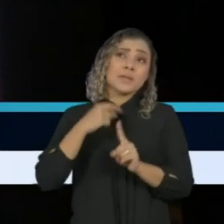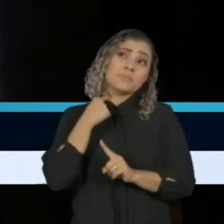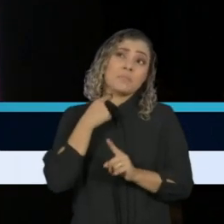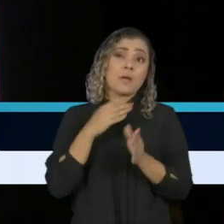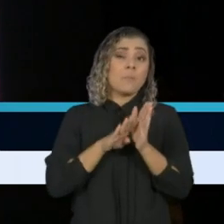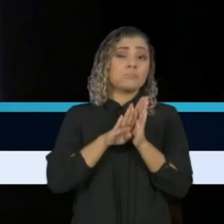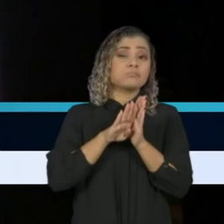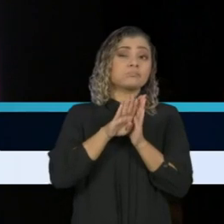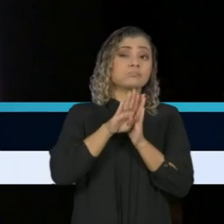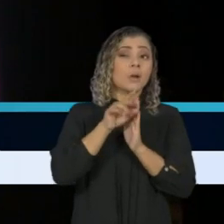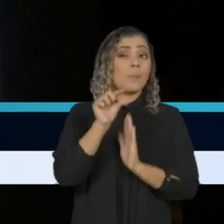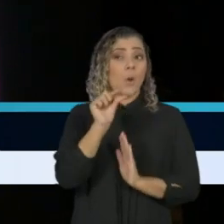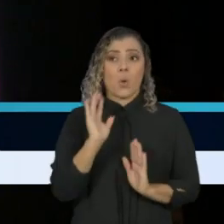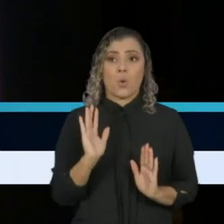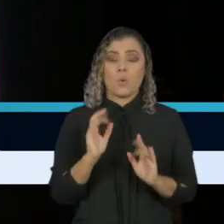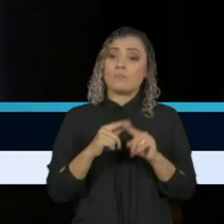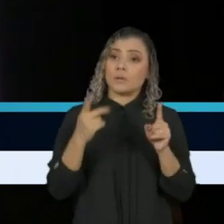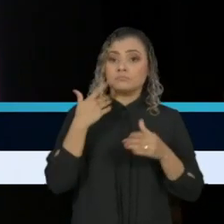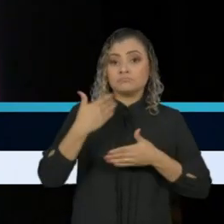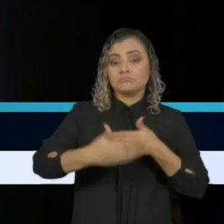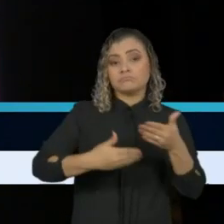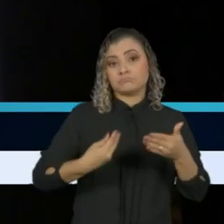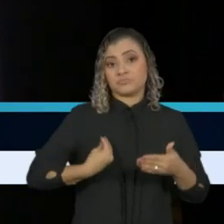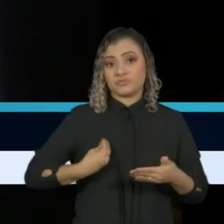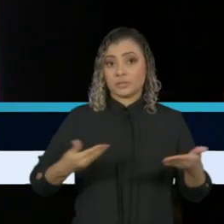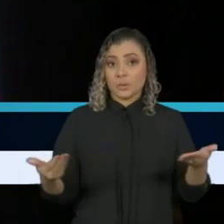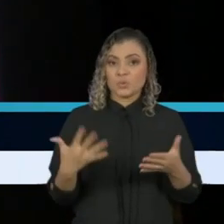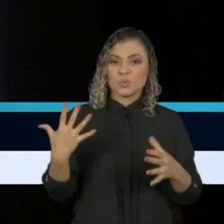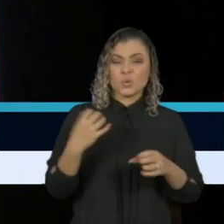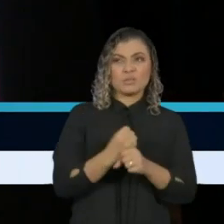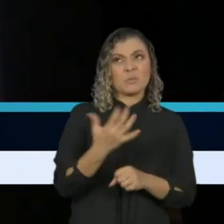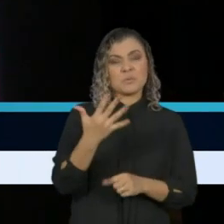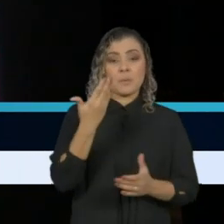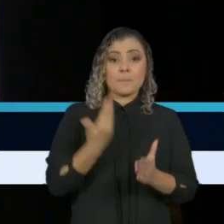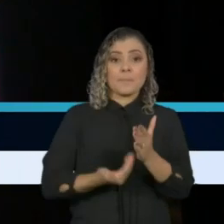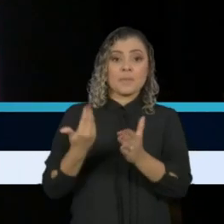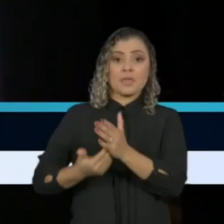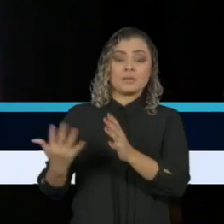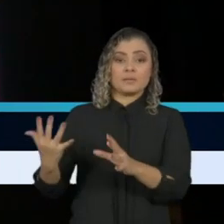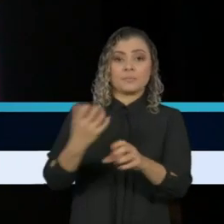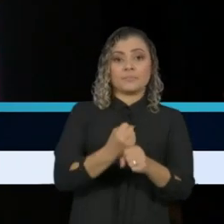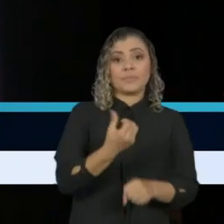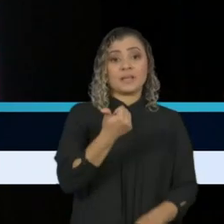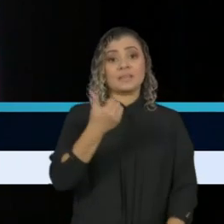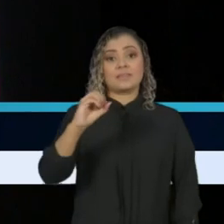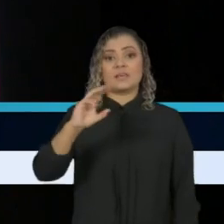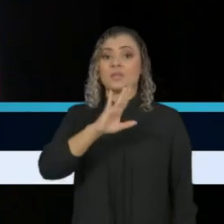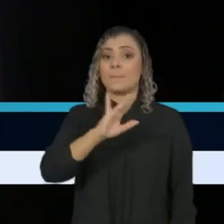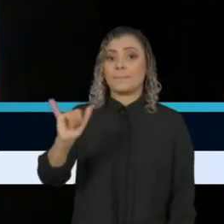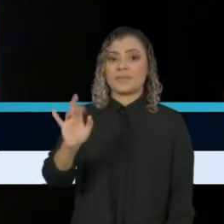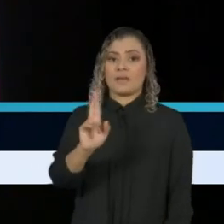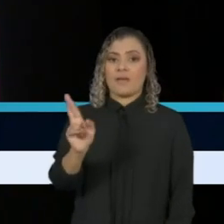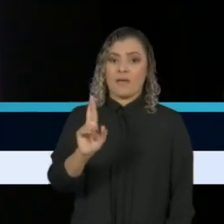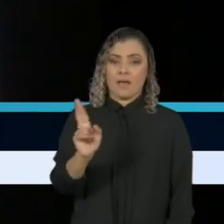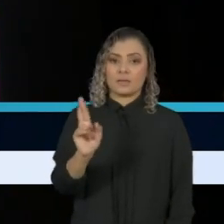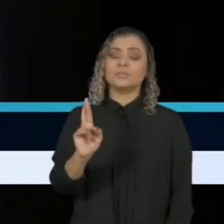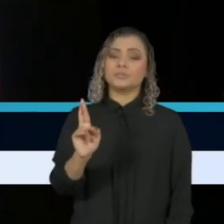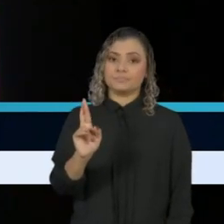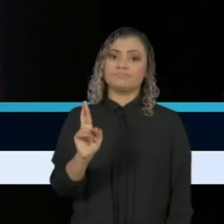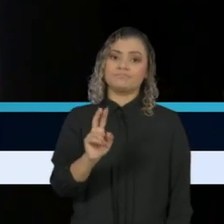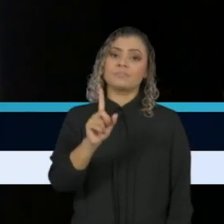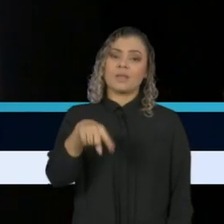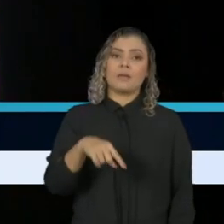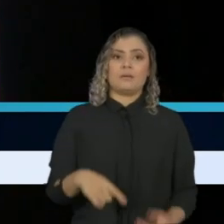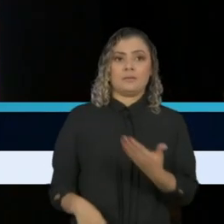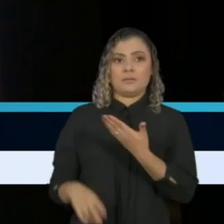isso projetado para a nossa realidade dá uma perda total de arrecadação de quase 10 bilhões de reais, que é aquela